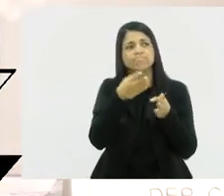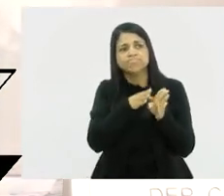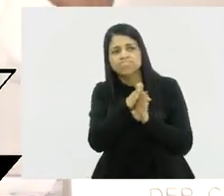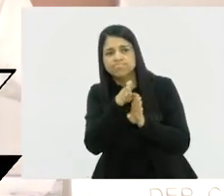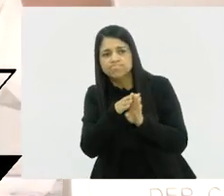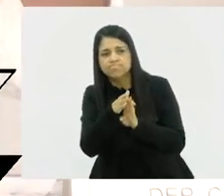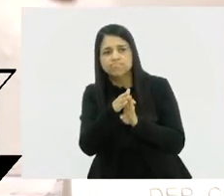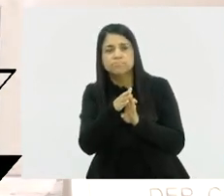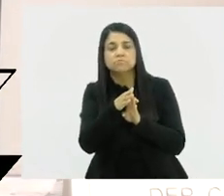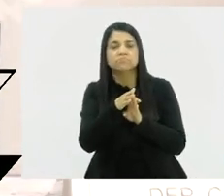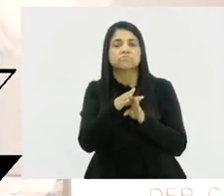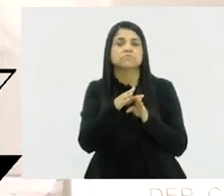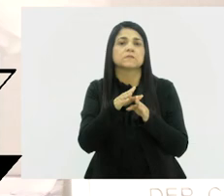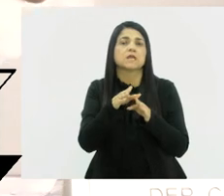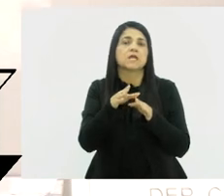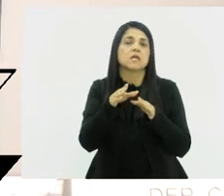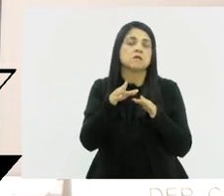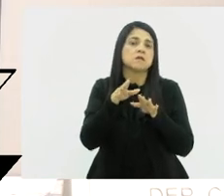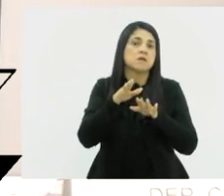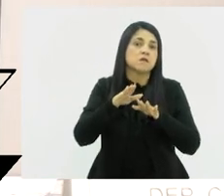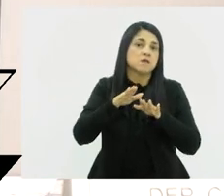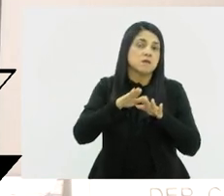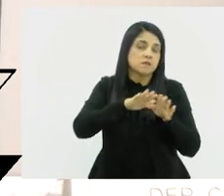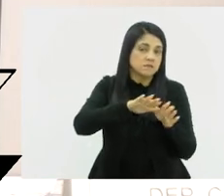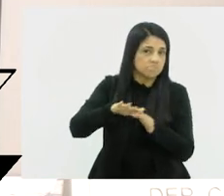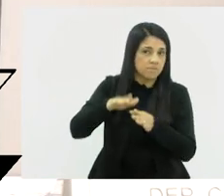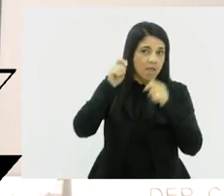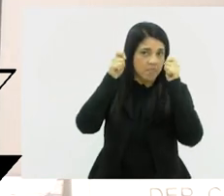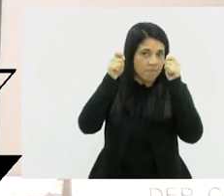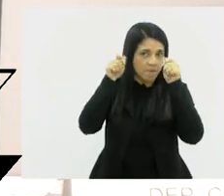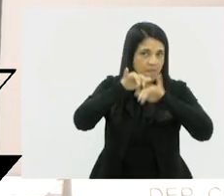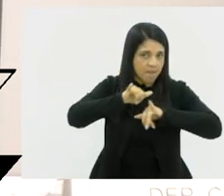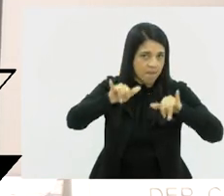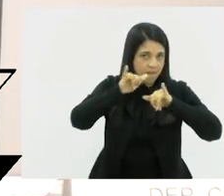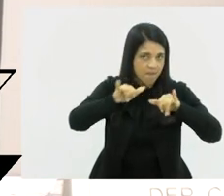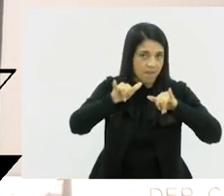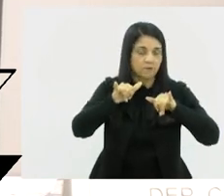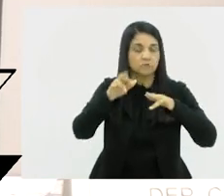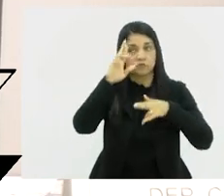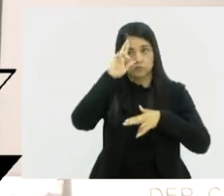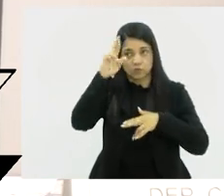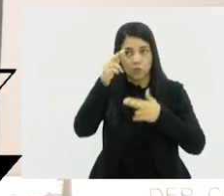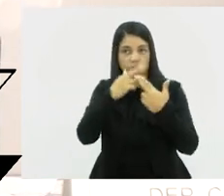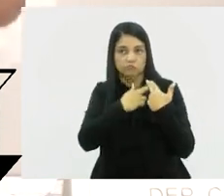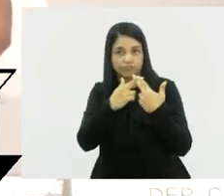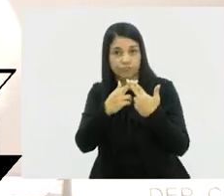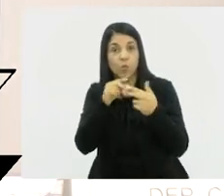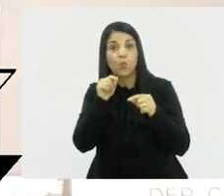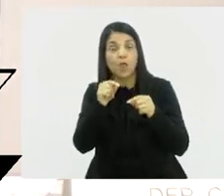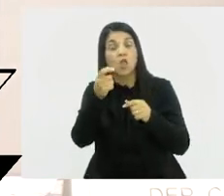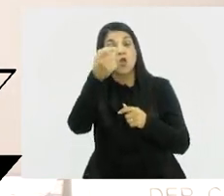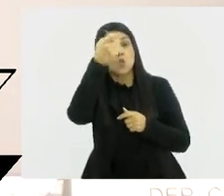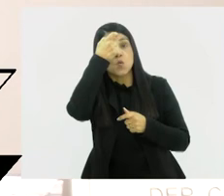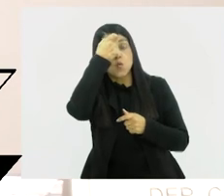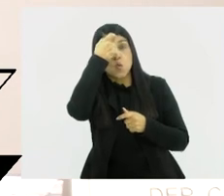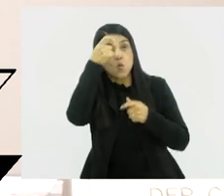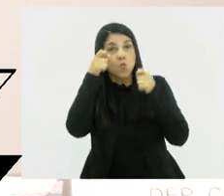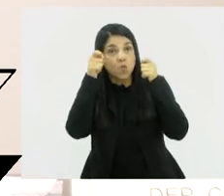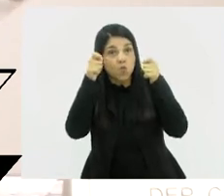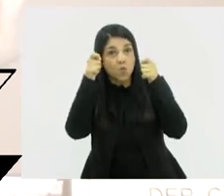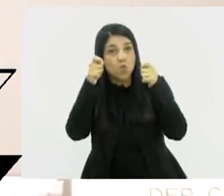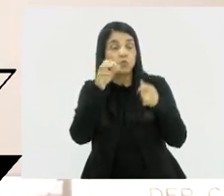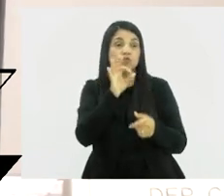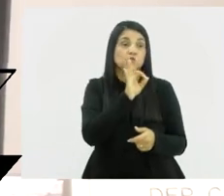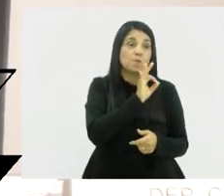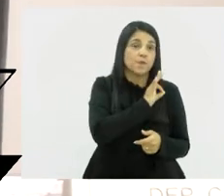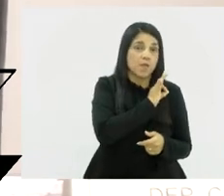das campanhas de conscientização da população, dos donos e dos tutores? A gente tem que começar com a campanha de conscientização dos PMs,